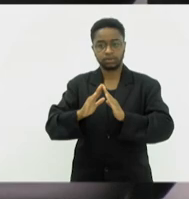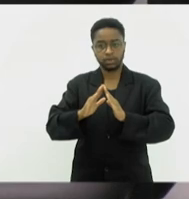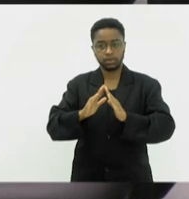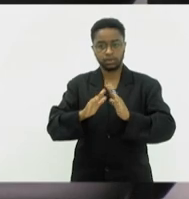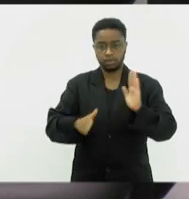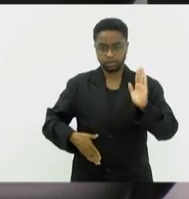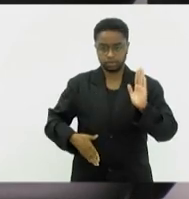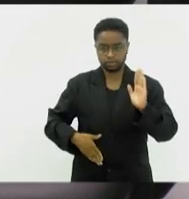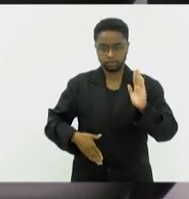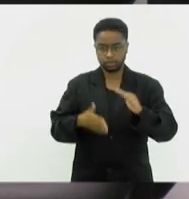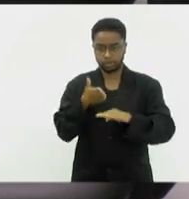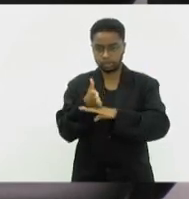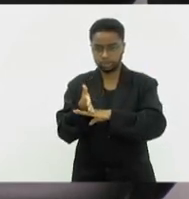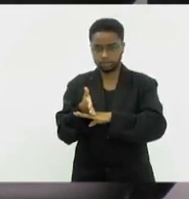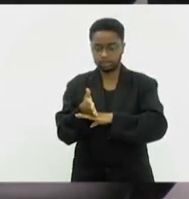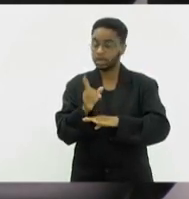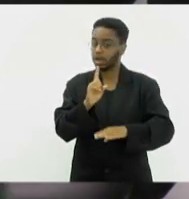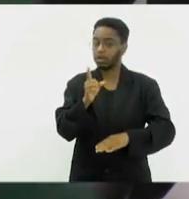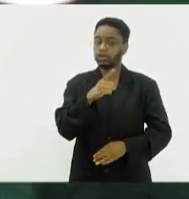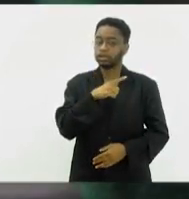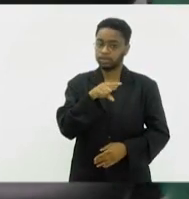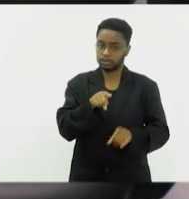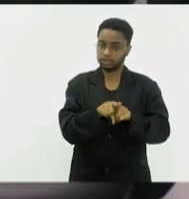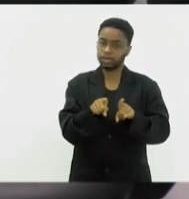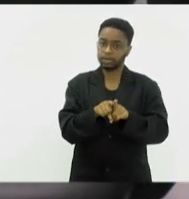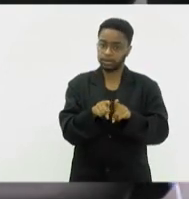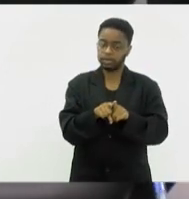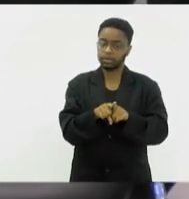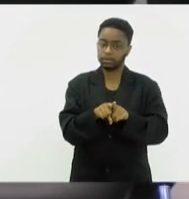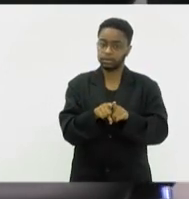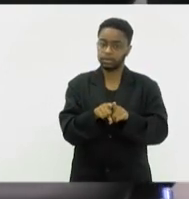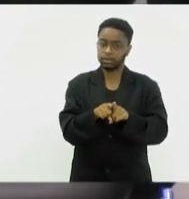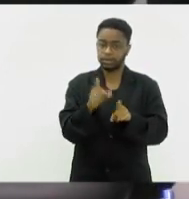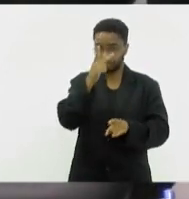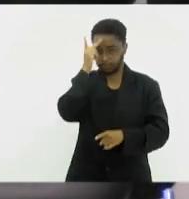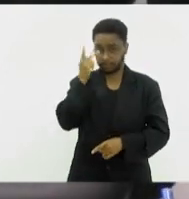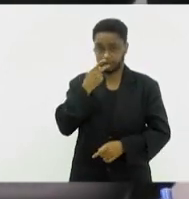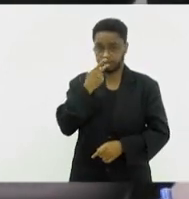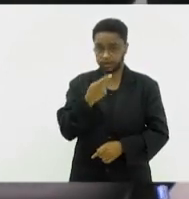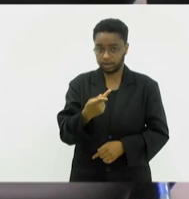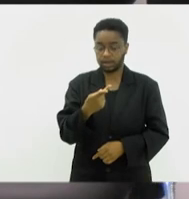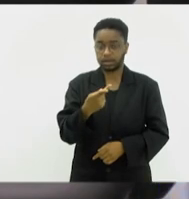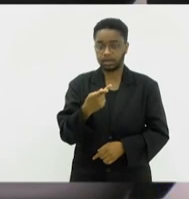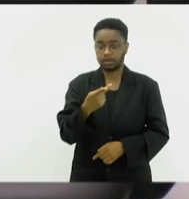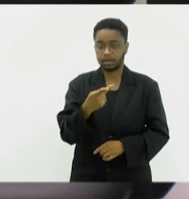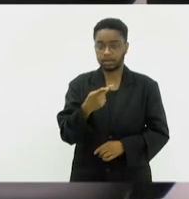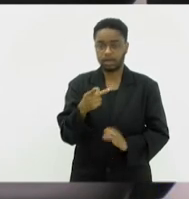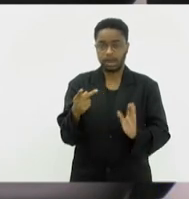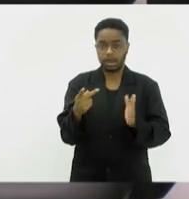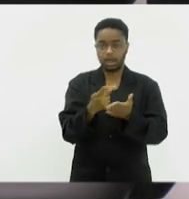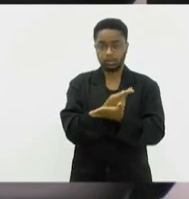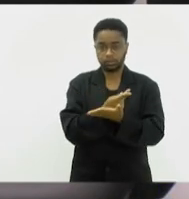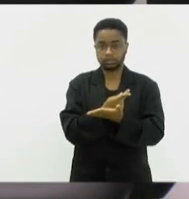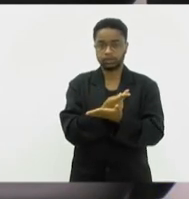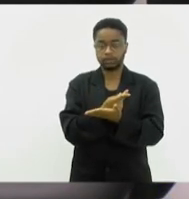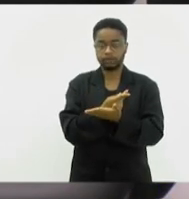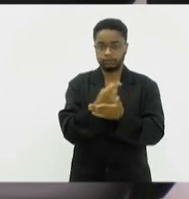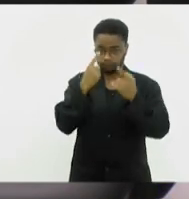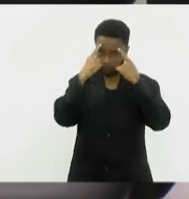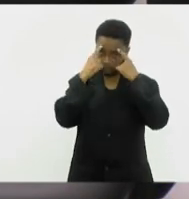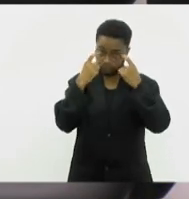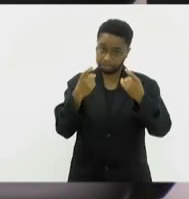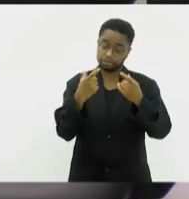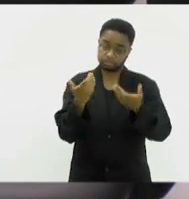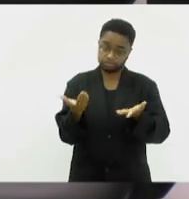É, já teve também a questão de pessoas, né, dizer que sofreram algum tipo de violência e